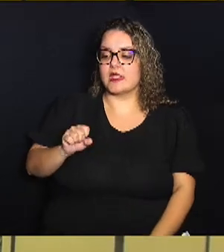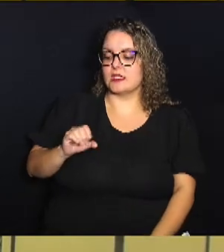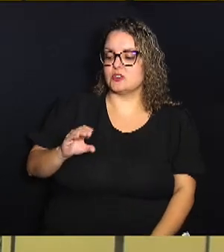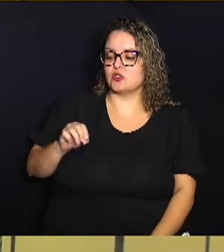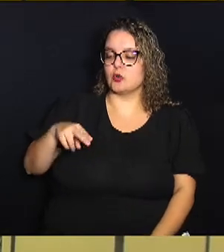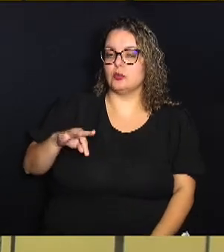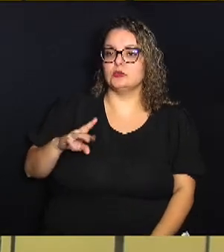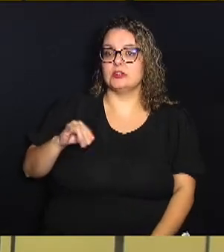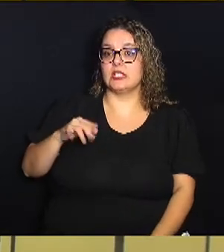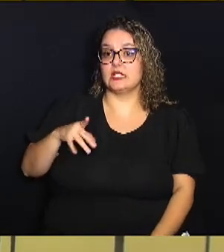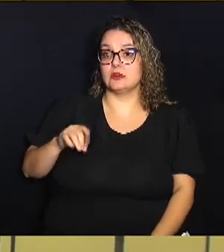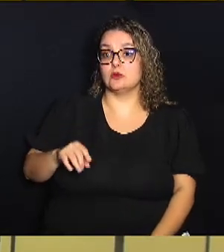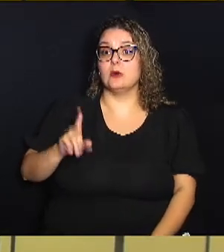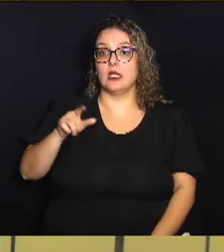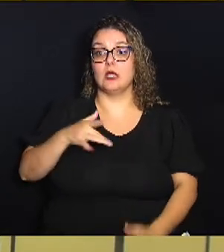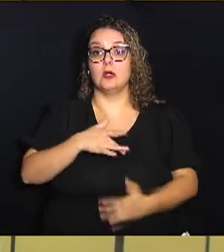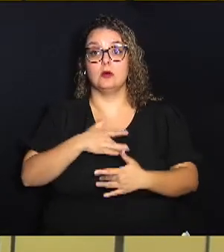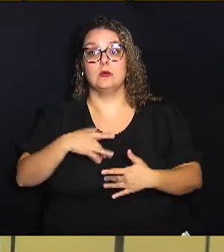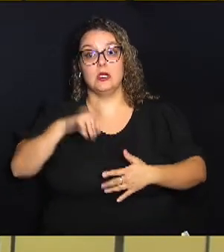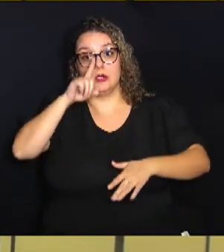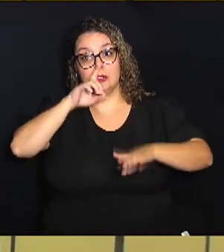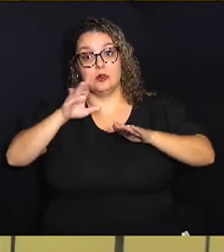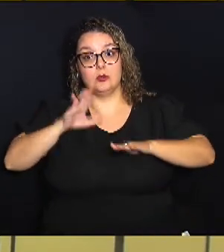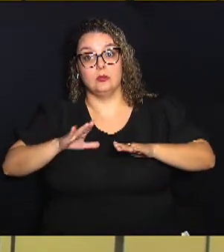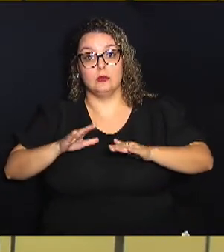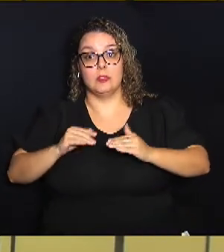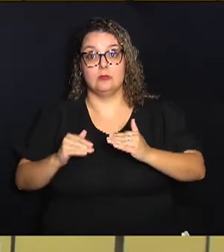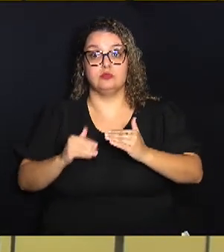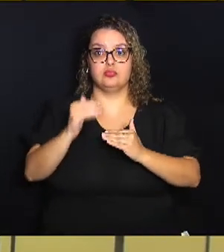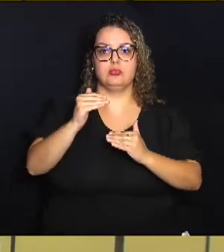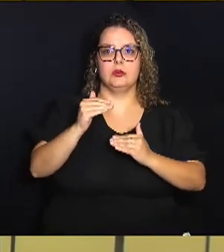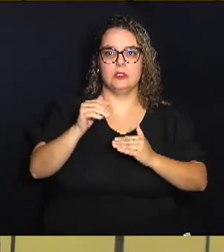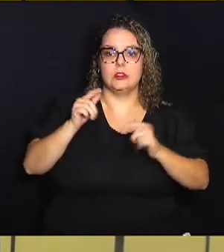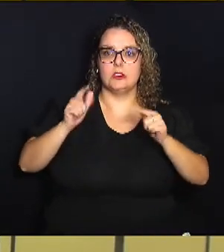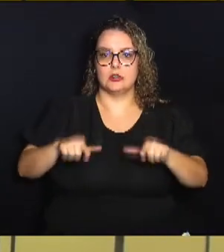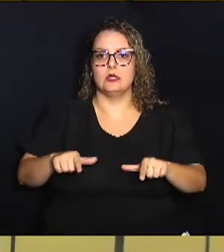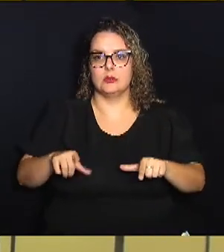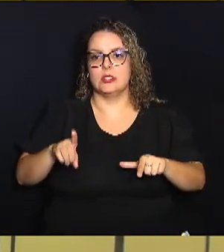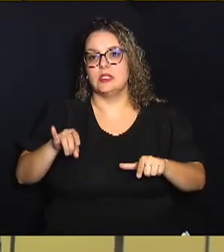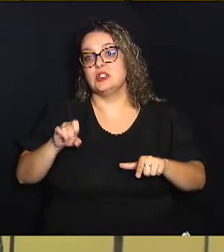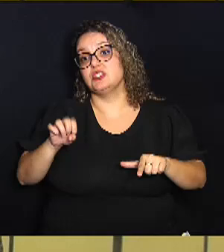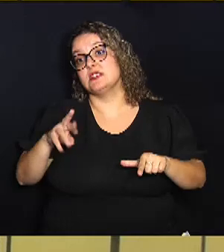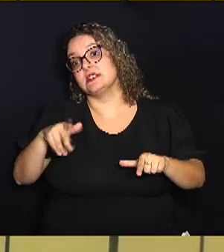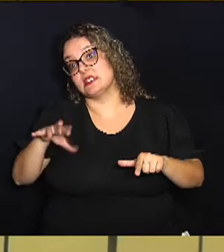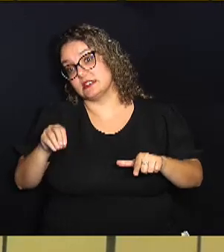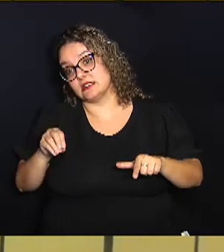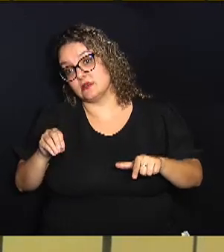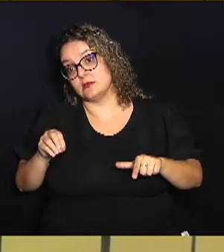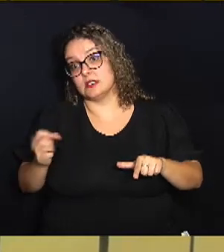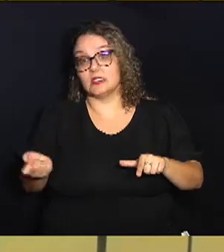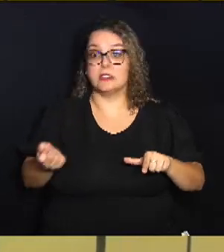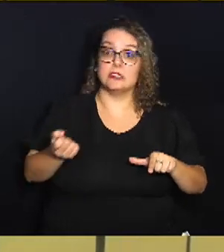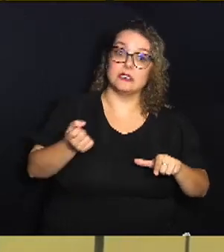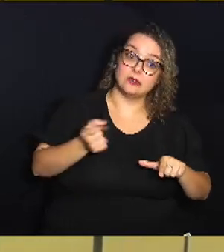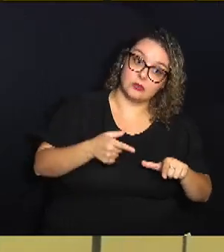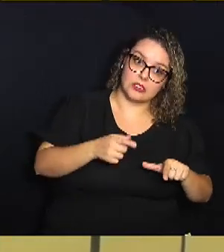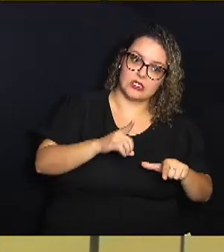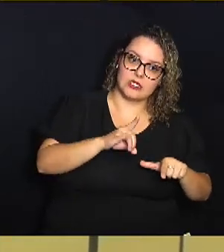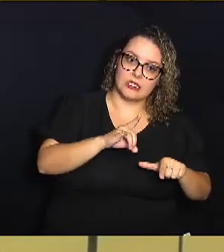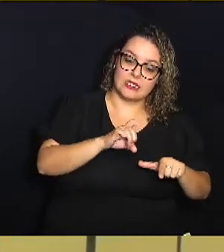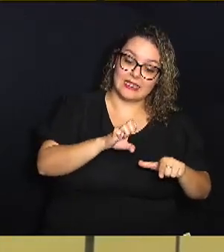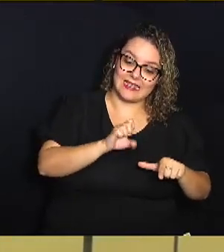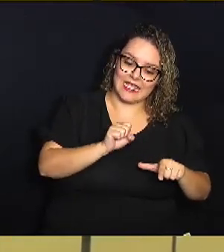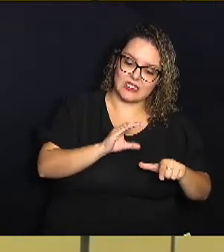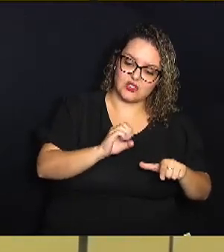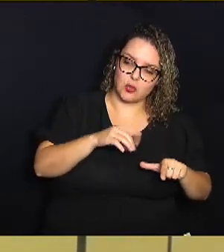super saudável. Mas a gente tem que tomar cuidado para não passar do ponto e ele ser um ambiente de distração ao invés de ser de descontração. Né? Por